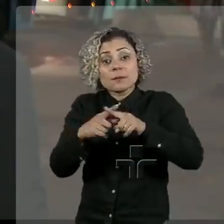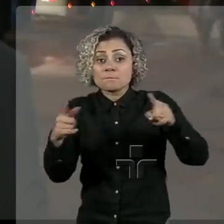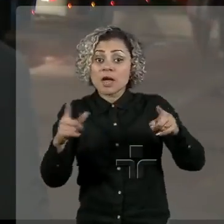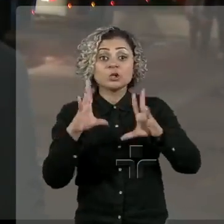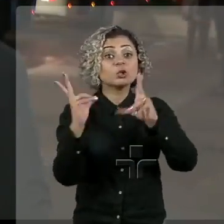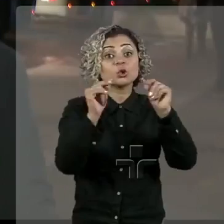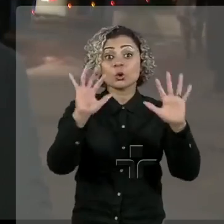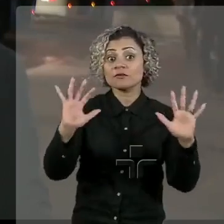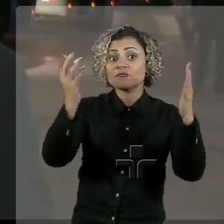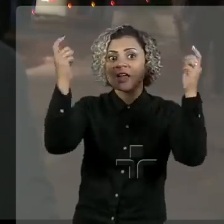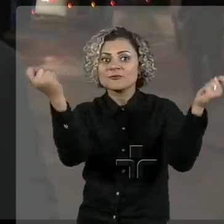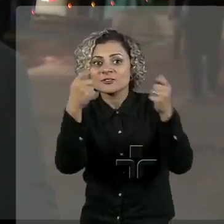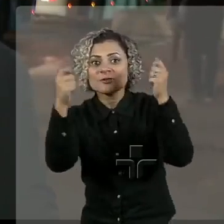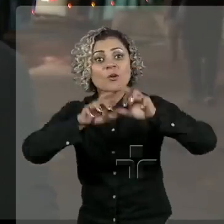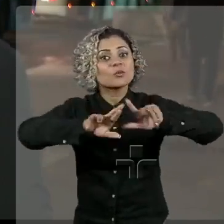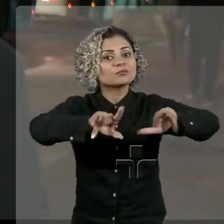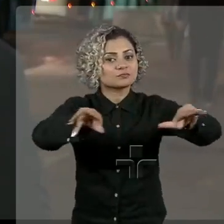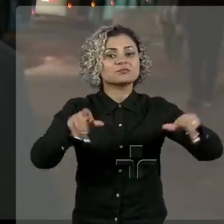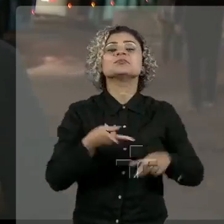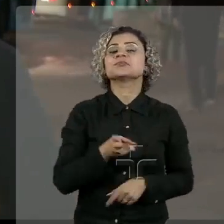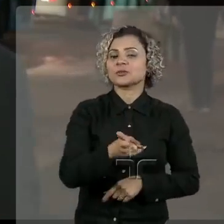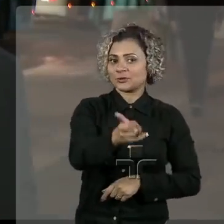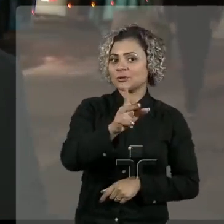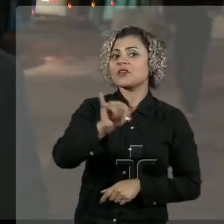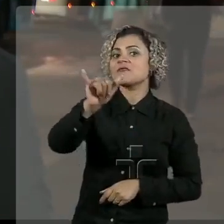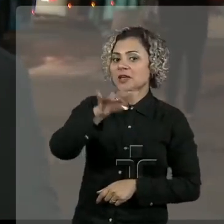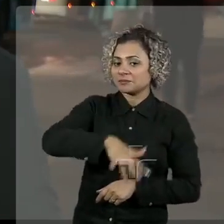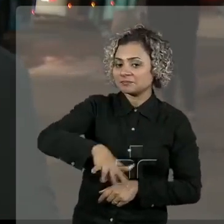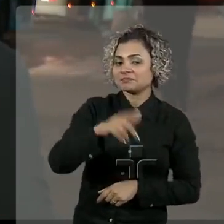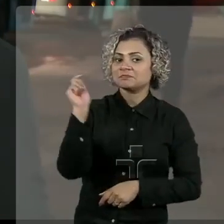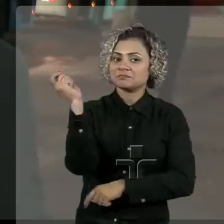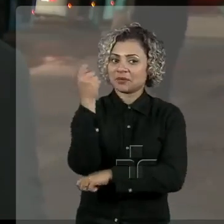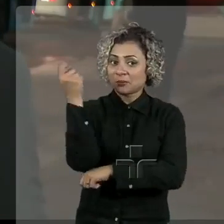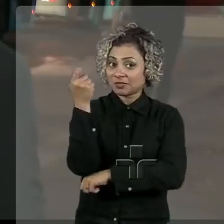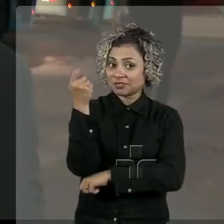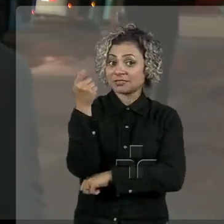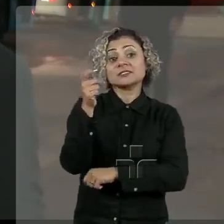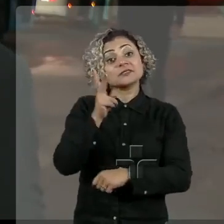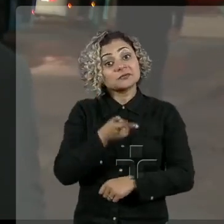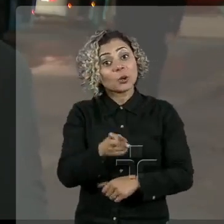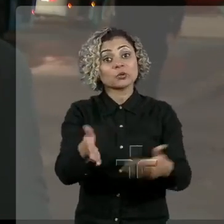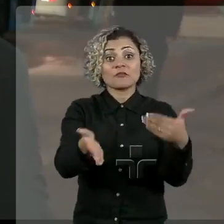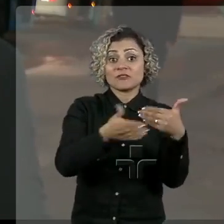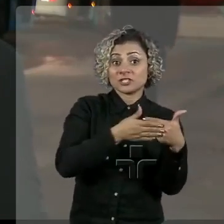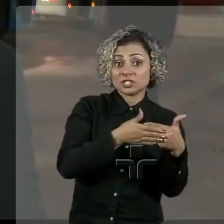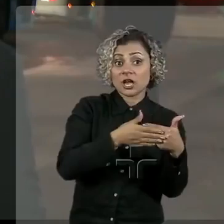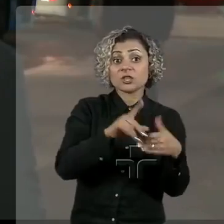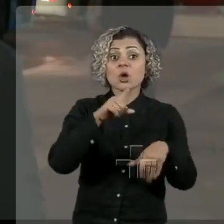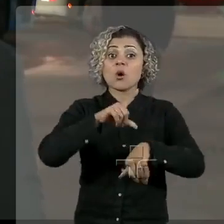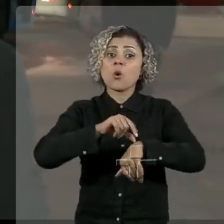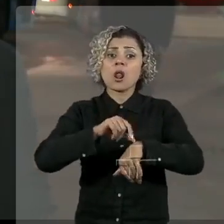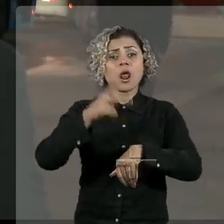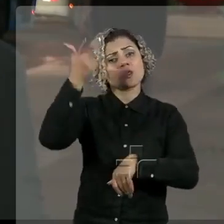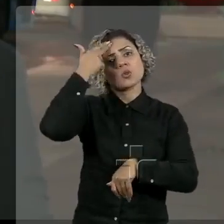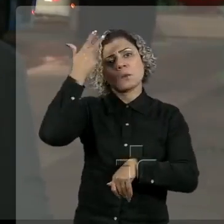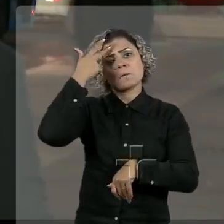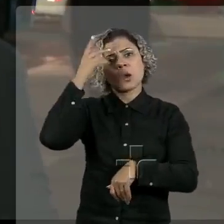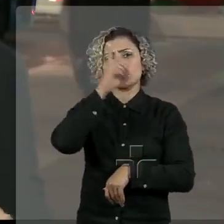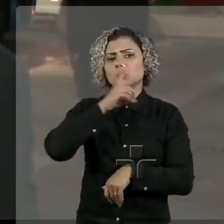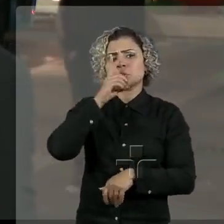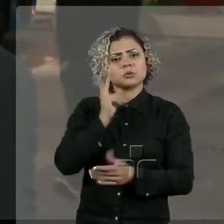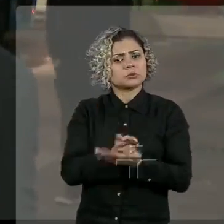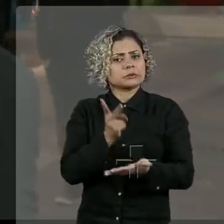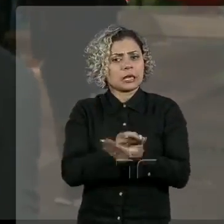as atividades que estavam programadas aqui para a Avenida Paulista, que ficará fechada no horário normal de todos os